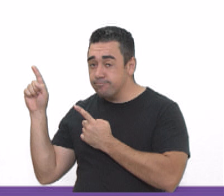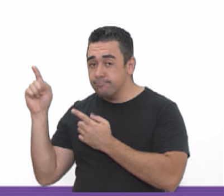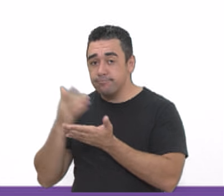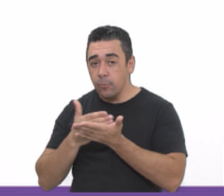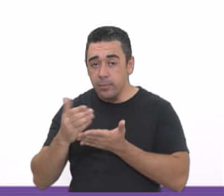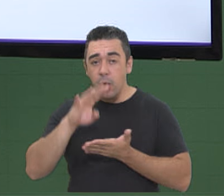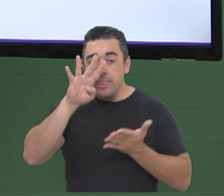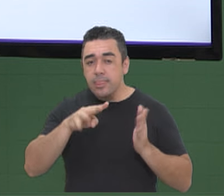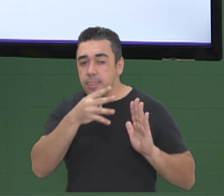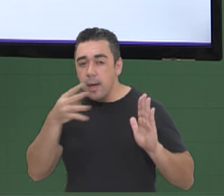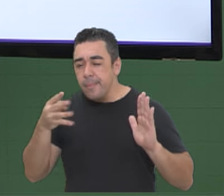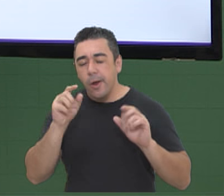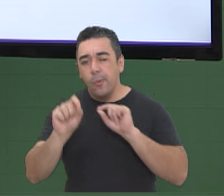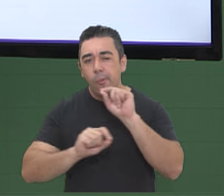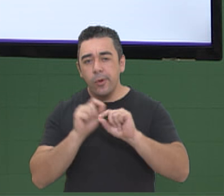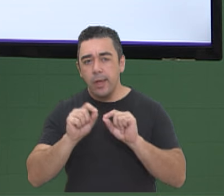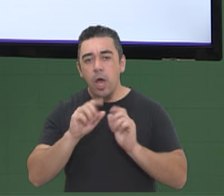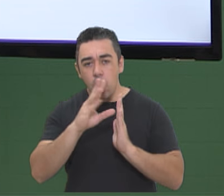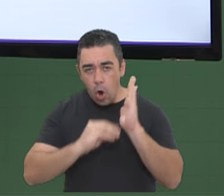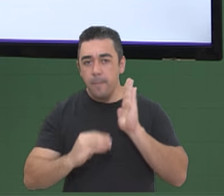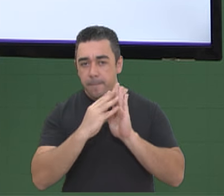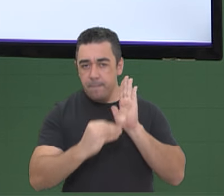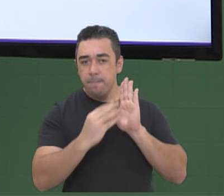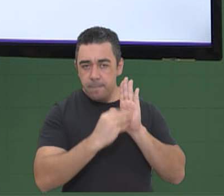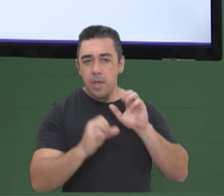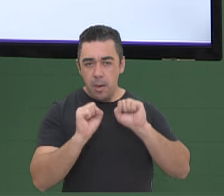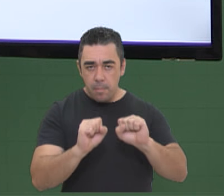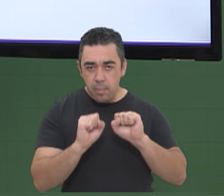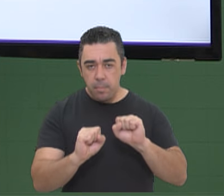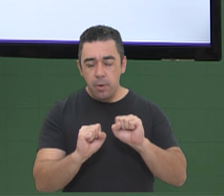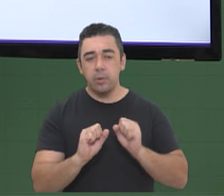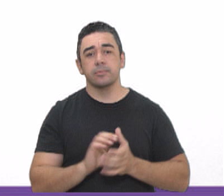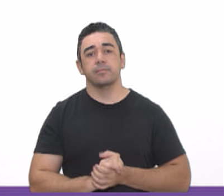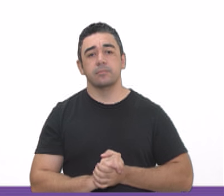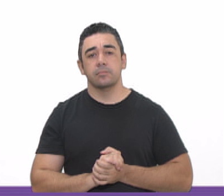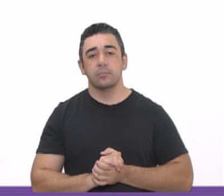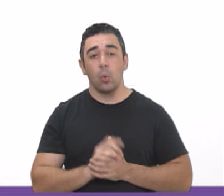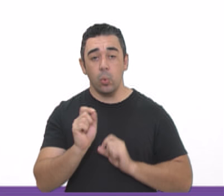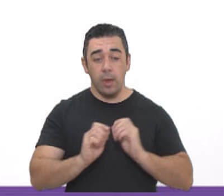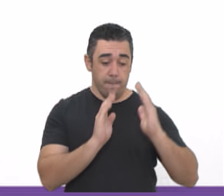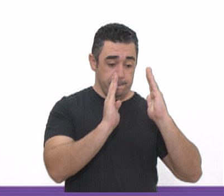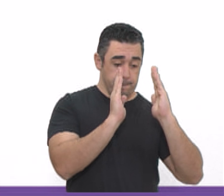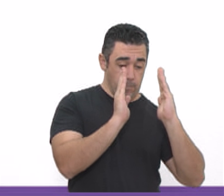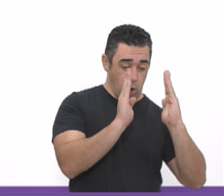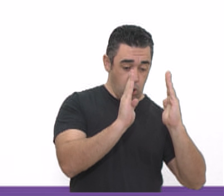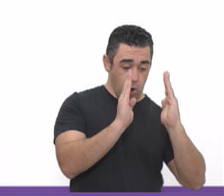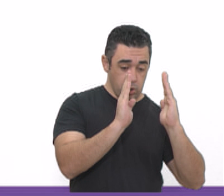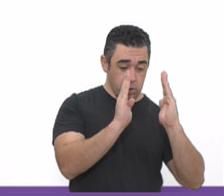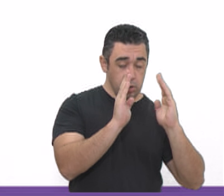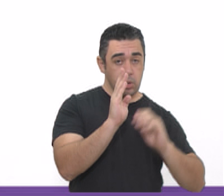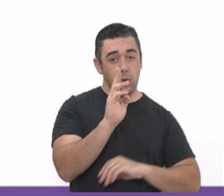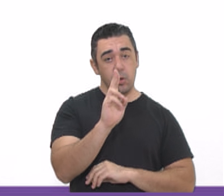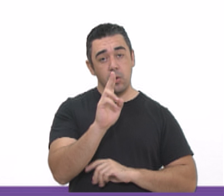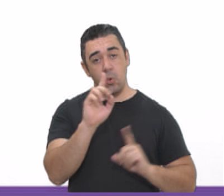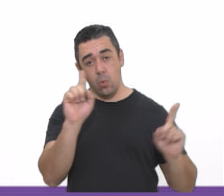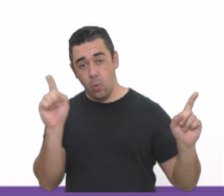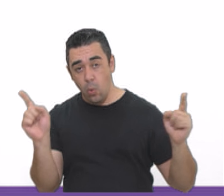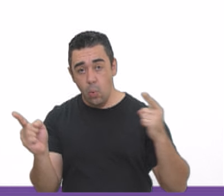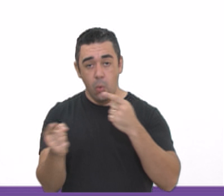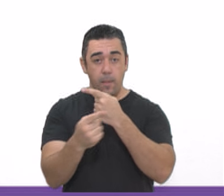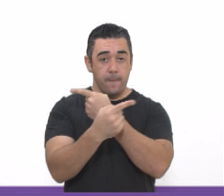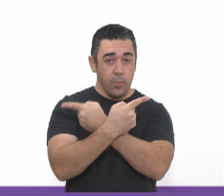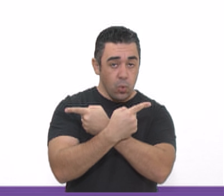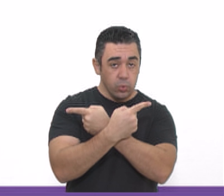essa tabela está dizendo para a gente? Vamos copiando enquanto a prof fala. Módulo ou oposto,